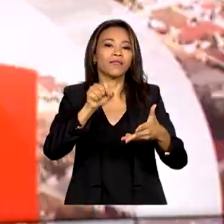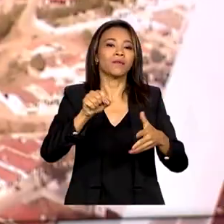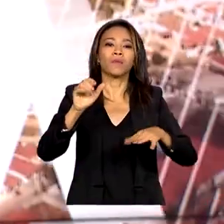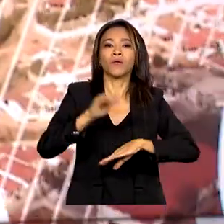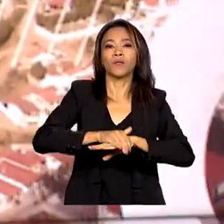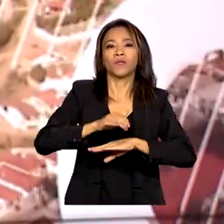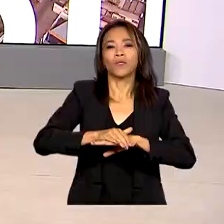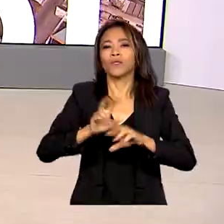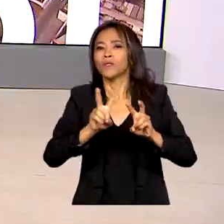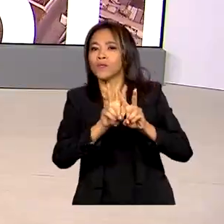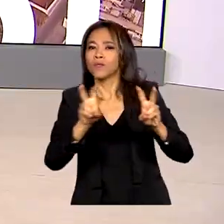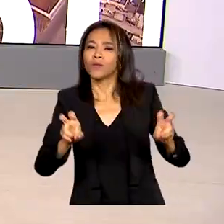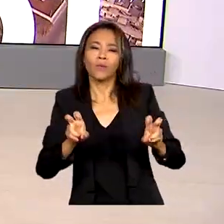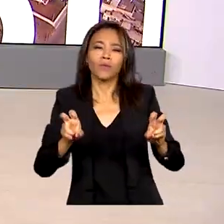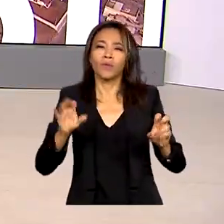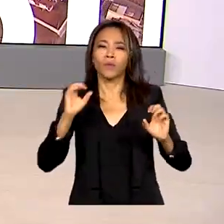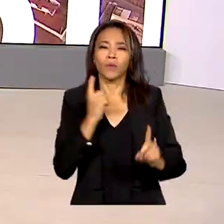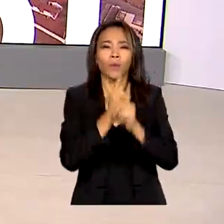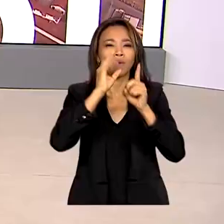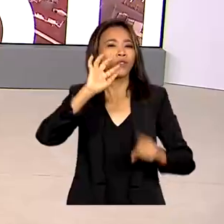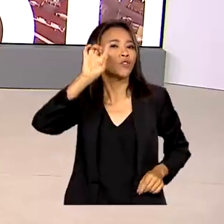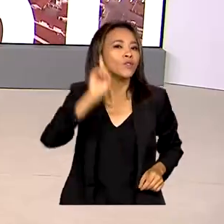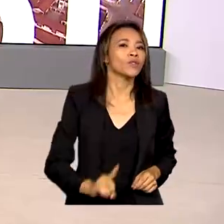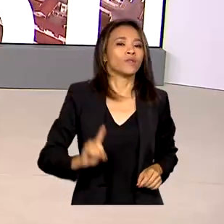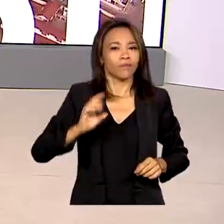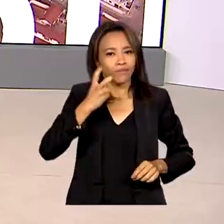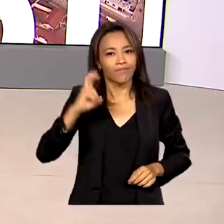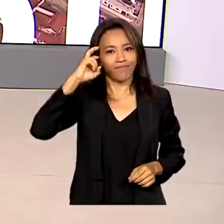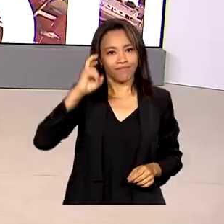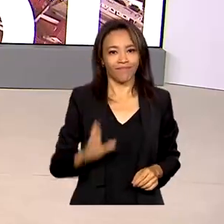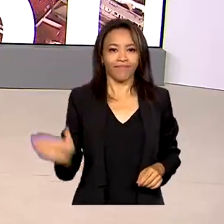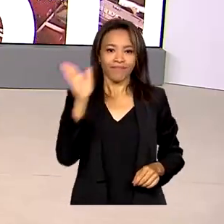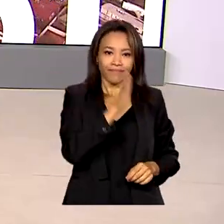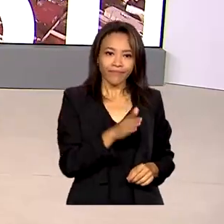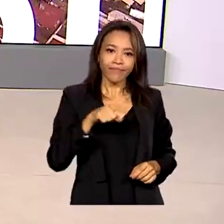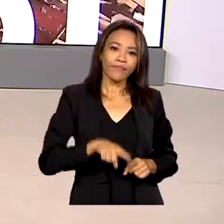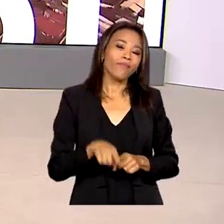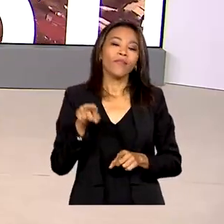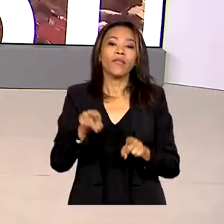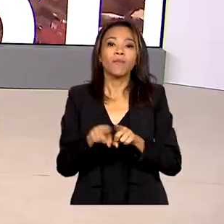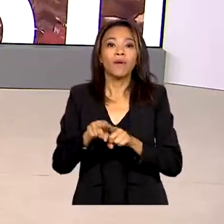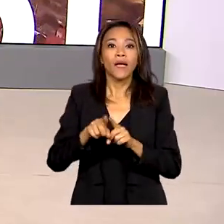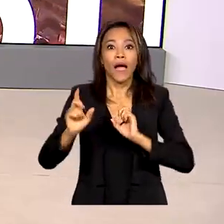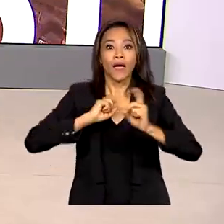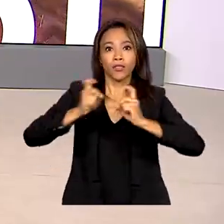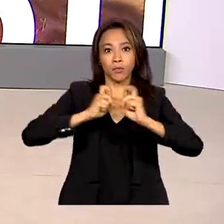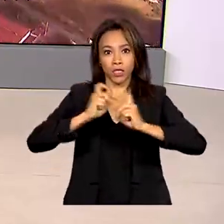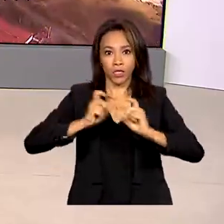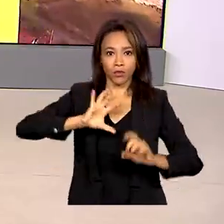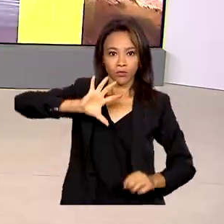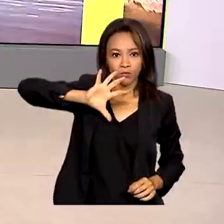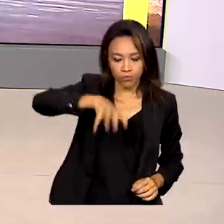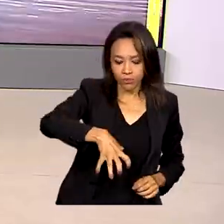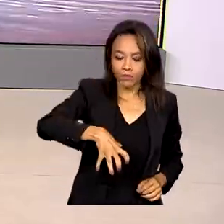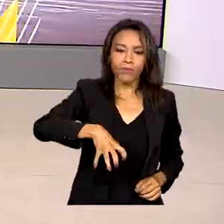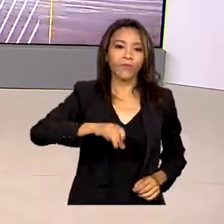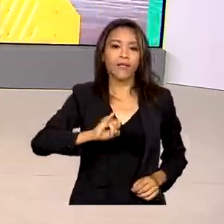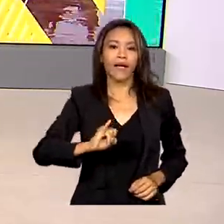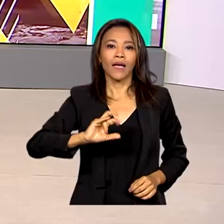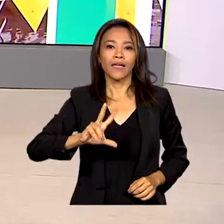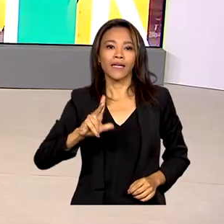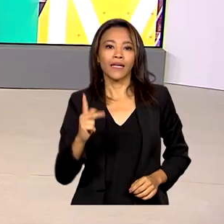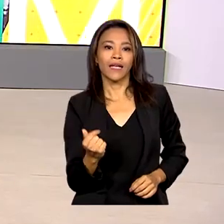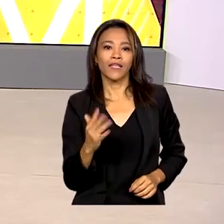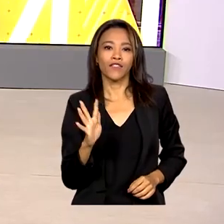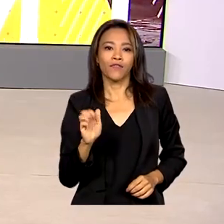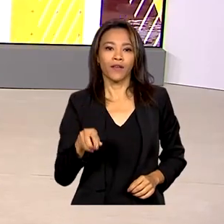direito à cultura. A disputa judicial sobre a gestão do arquipélago de Fernando de Noronha chegou ao fim. É o